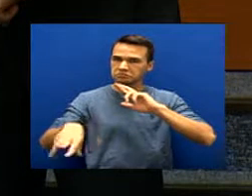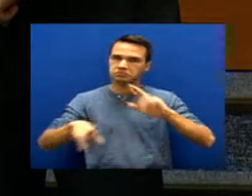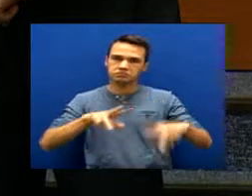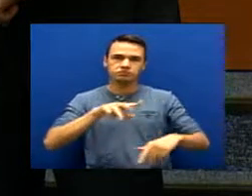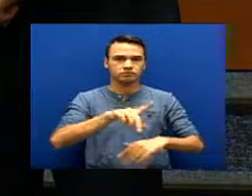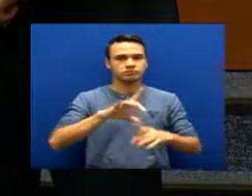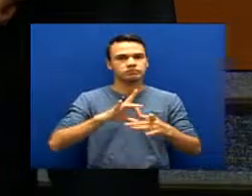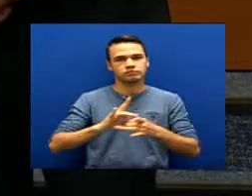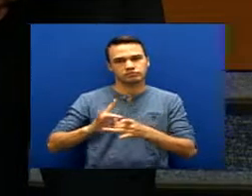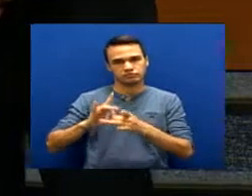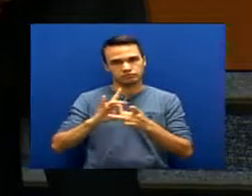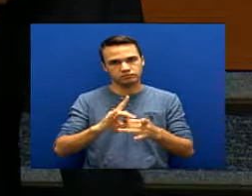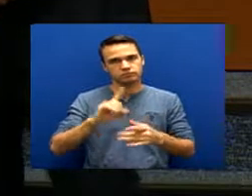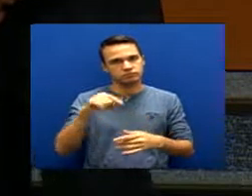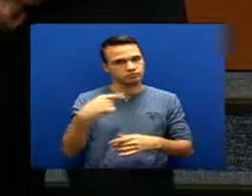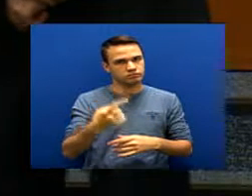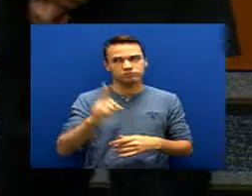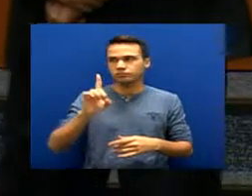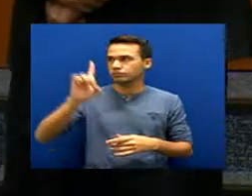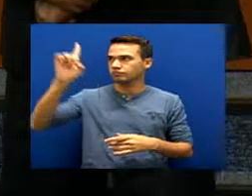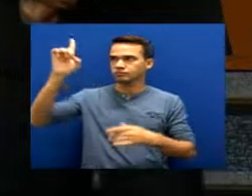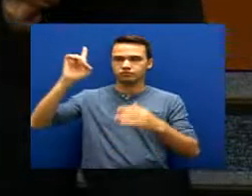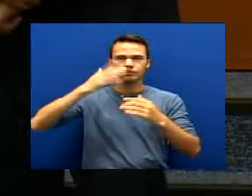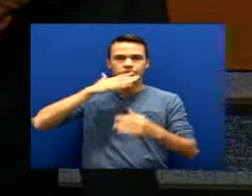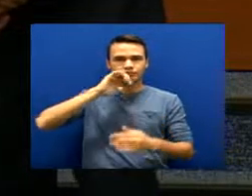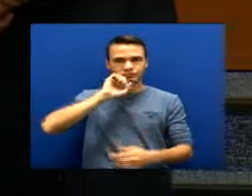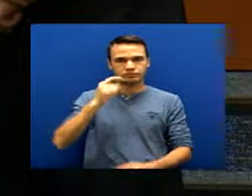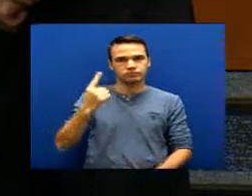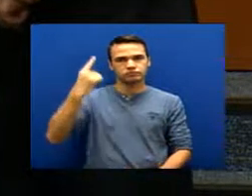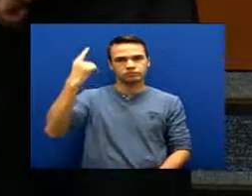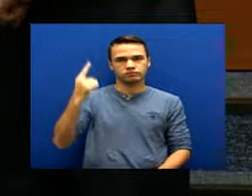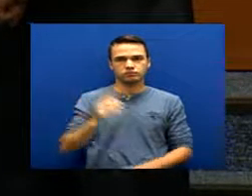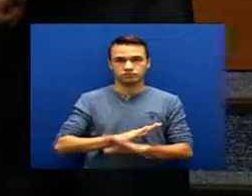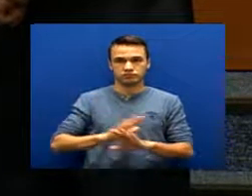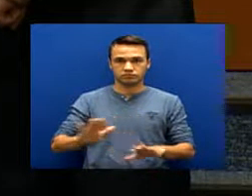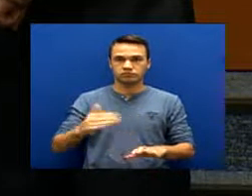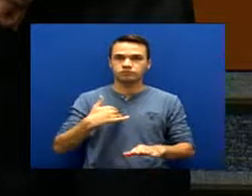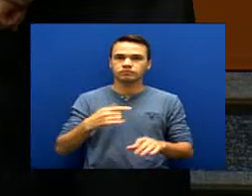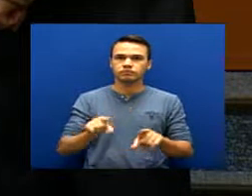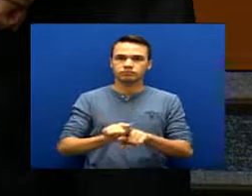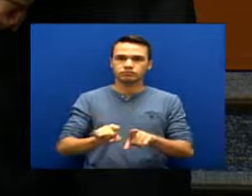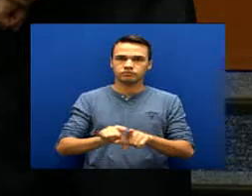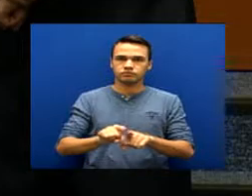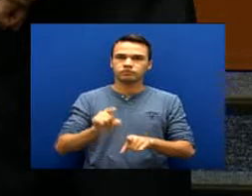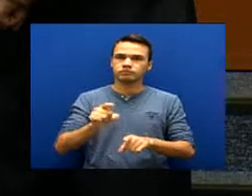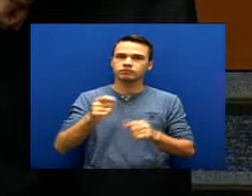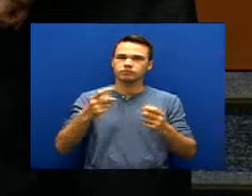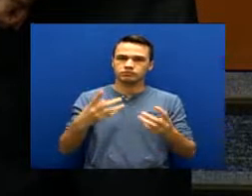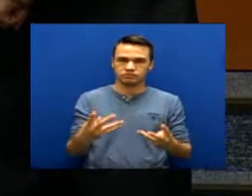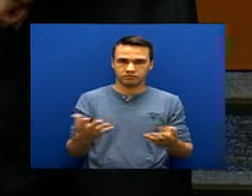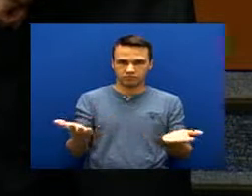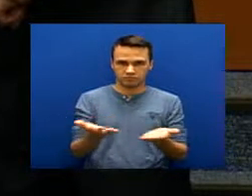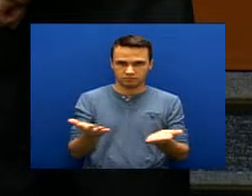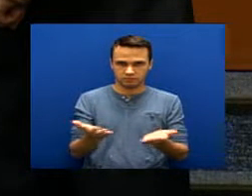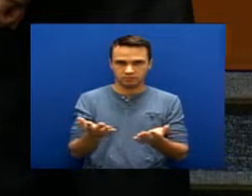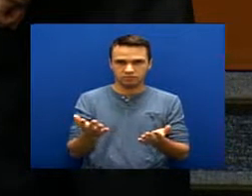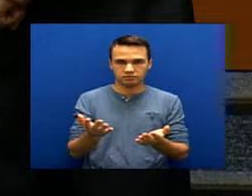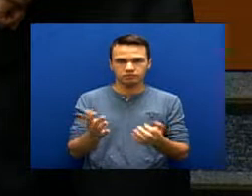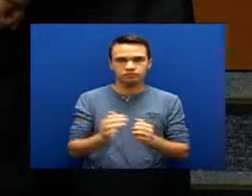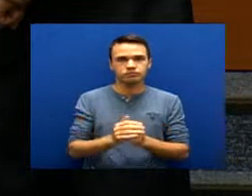todos esses princípios, que inclusive é nossa fonte, nossa origem, e pelo qual louvamos a Deus pela